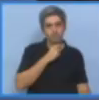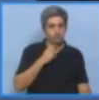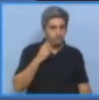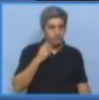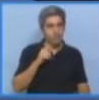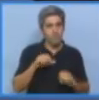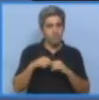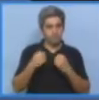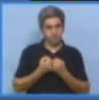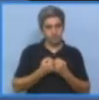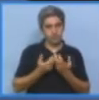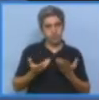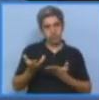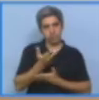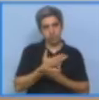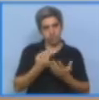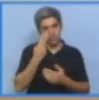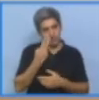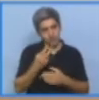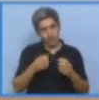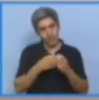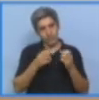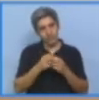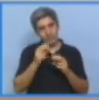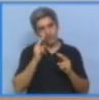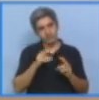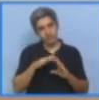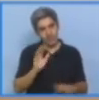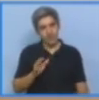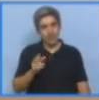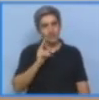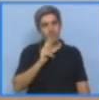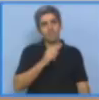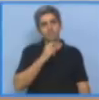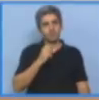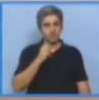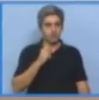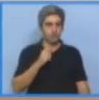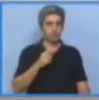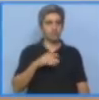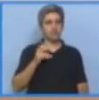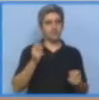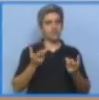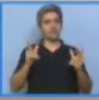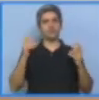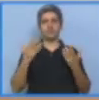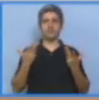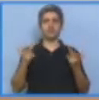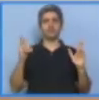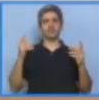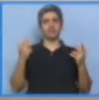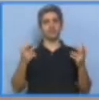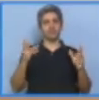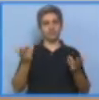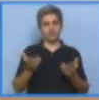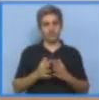aspecto social, vem o padre a confraternizar mais, vem o padre mais liberto e vem